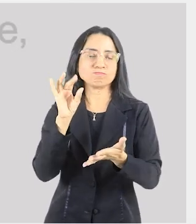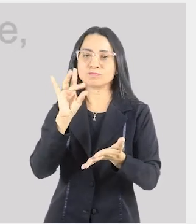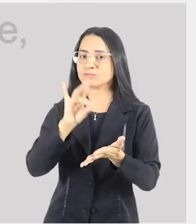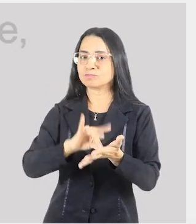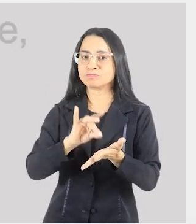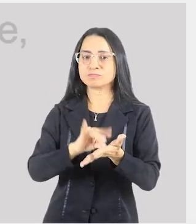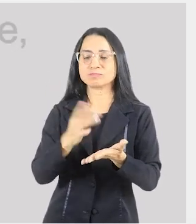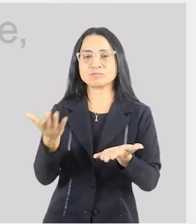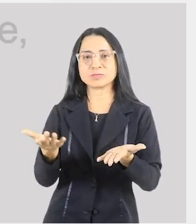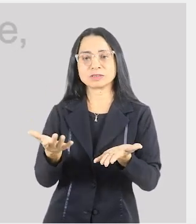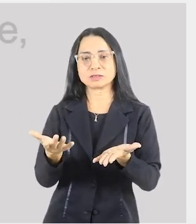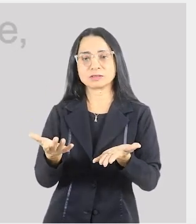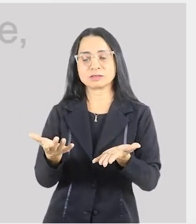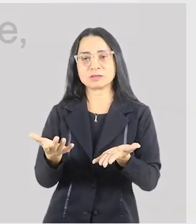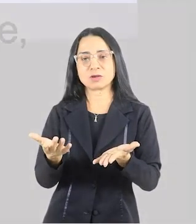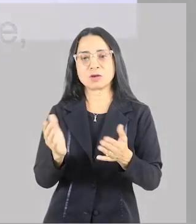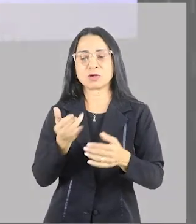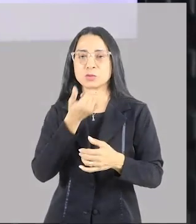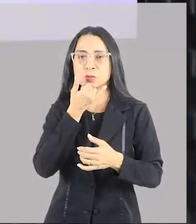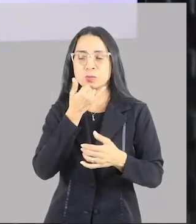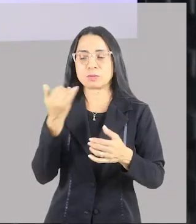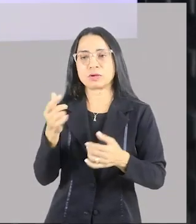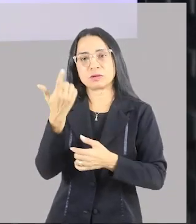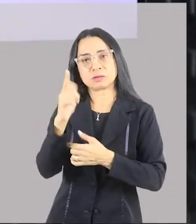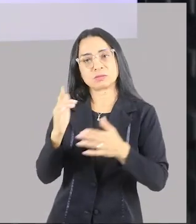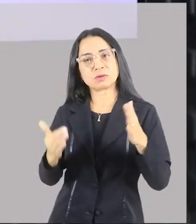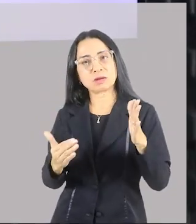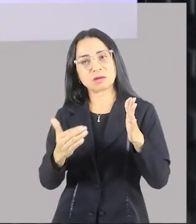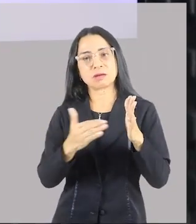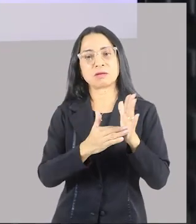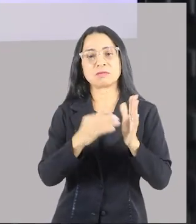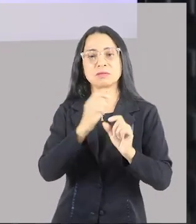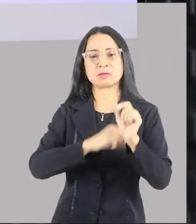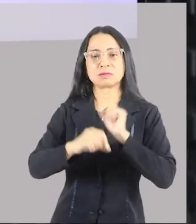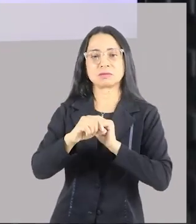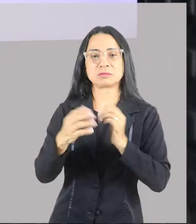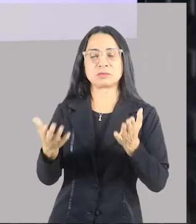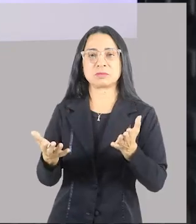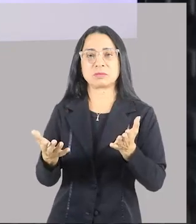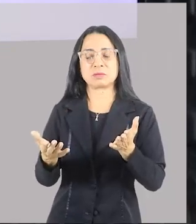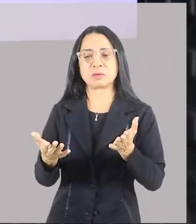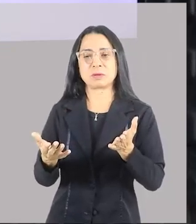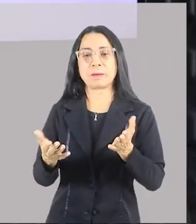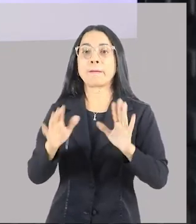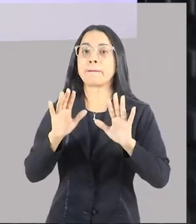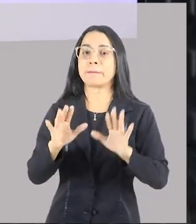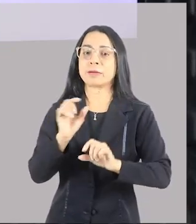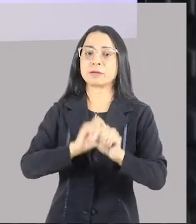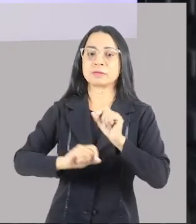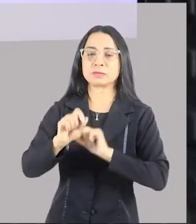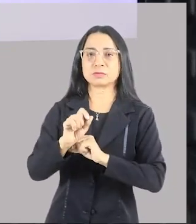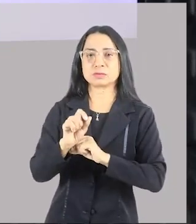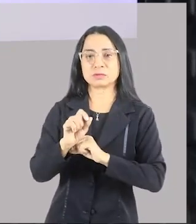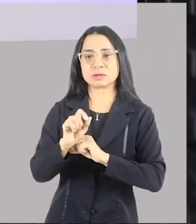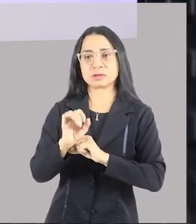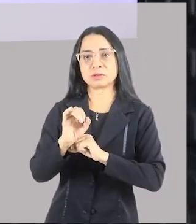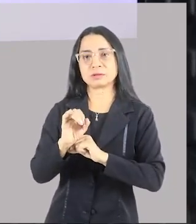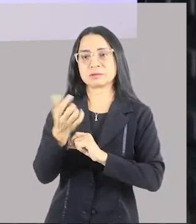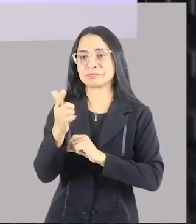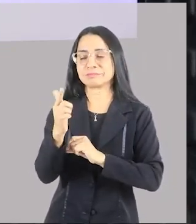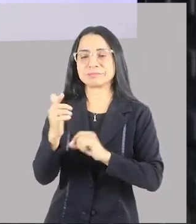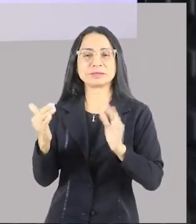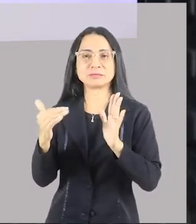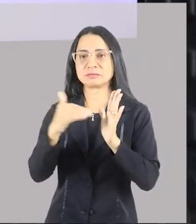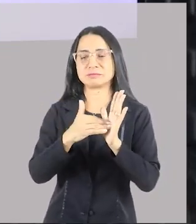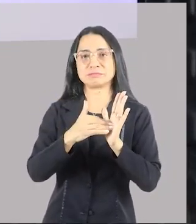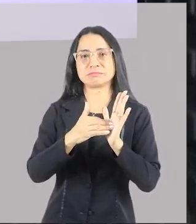a perfeição do ato, nós mantemos a eficácia do ato, porém ele é inválido